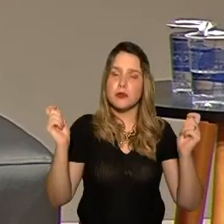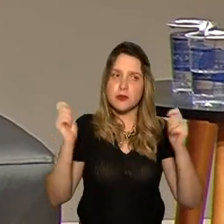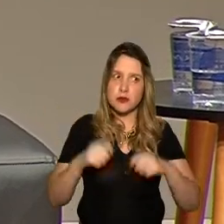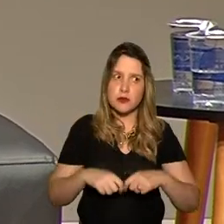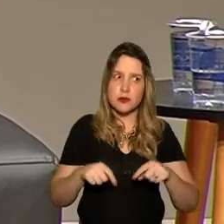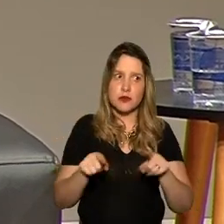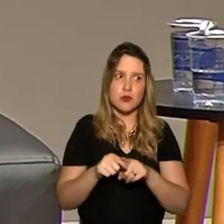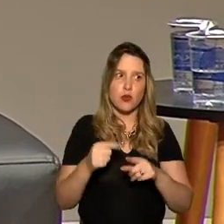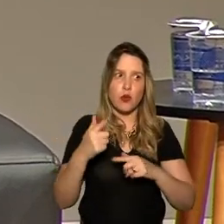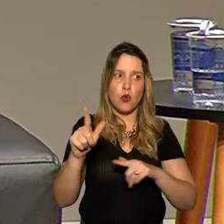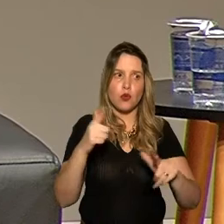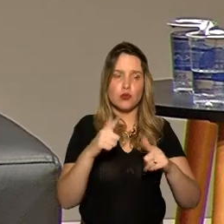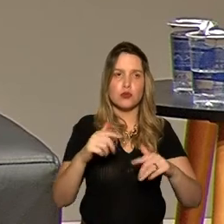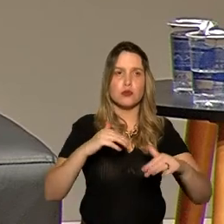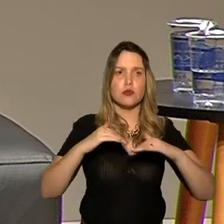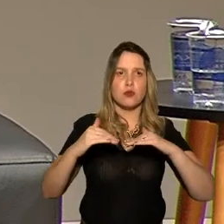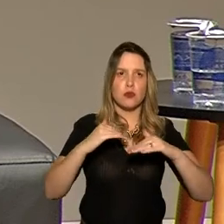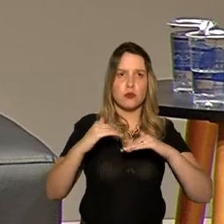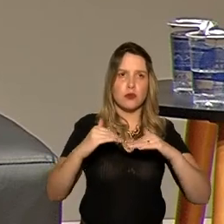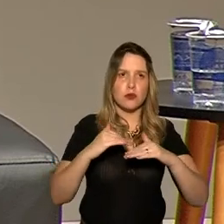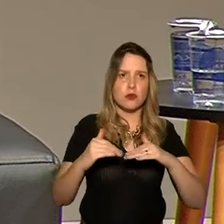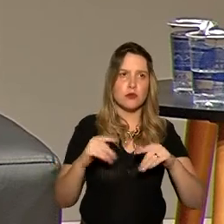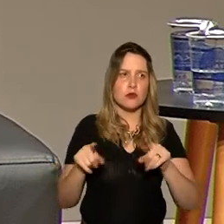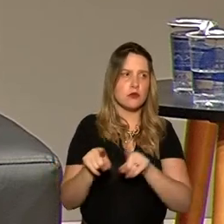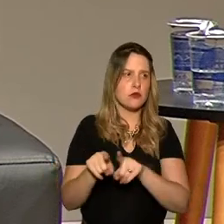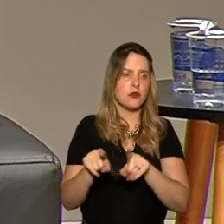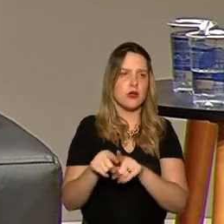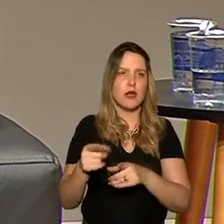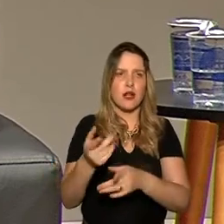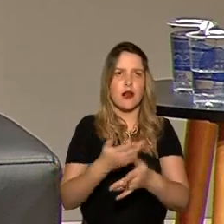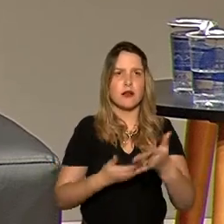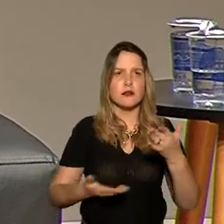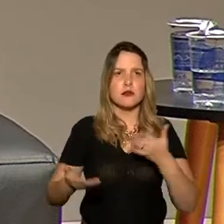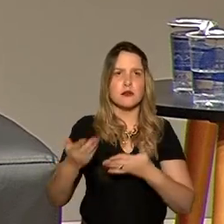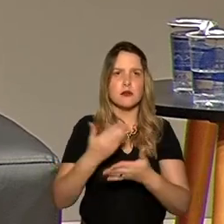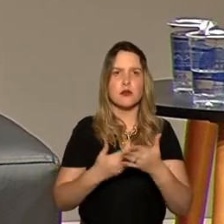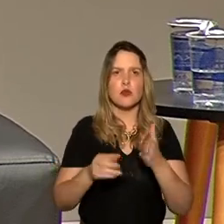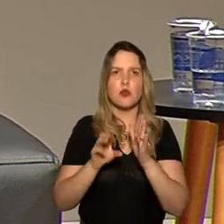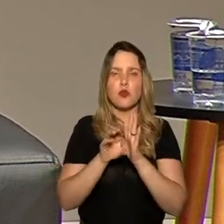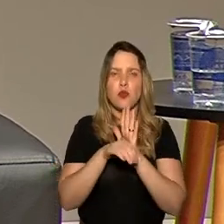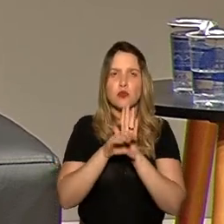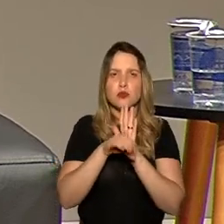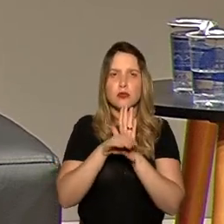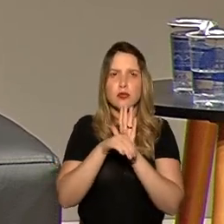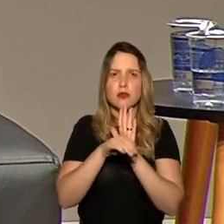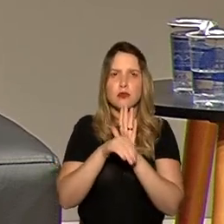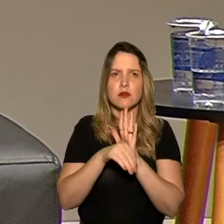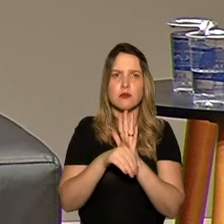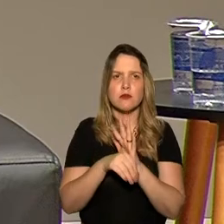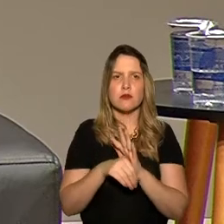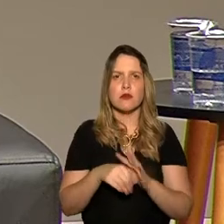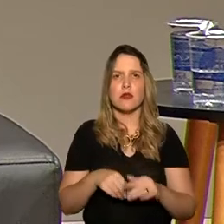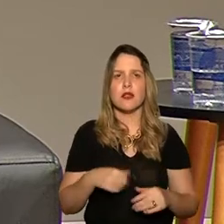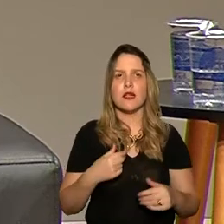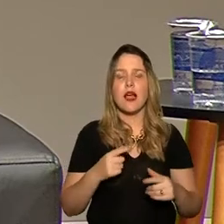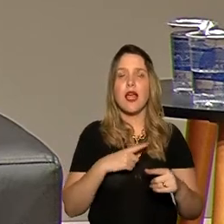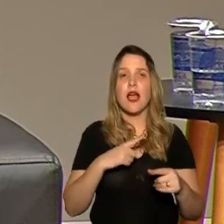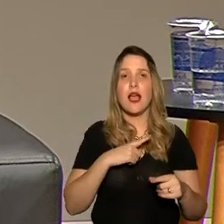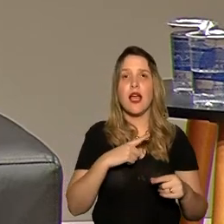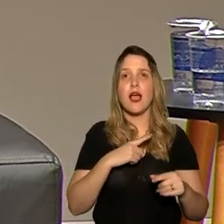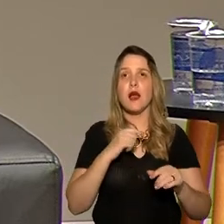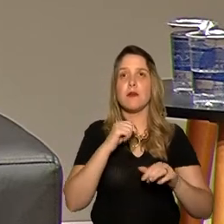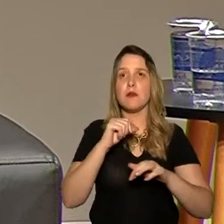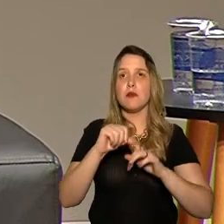Em outro momento sem enfraqueceram né mas com relação a essas que estão no centro expandido eu acho que elas avançaram